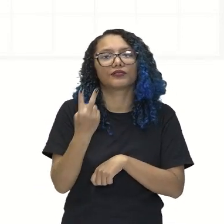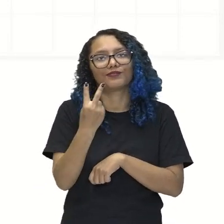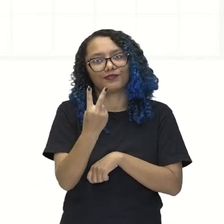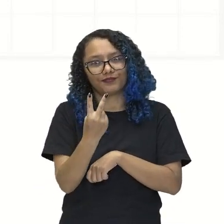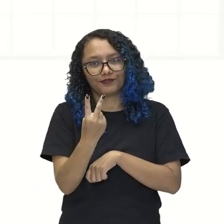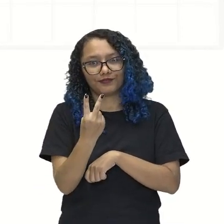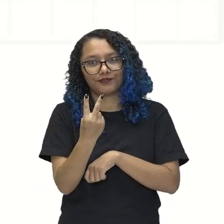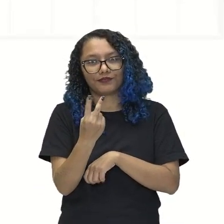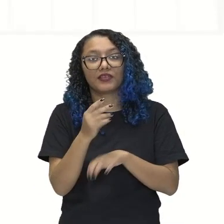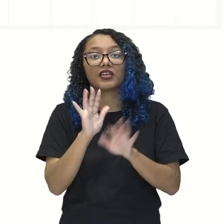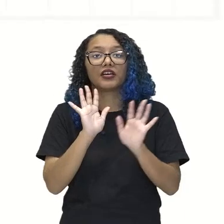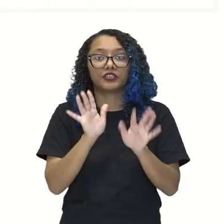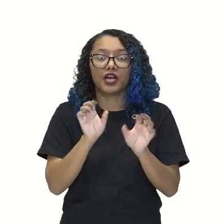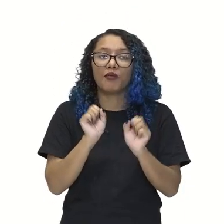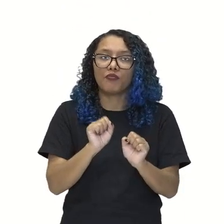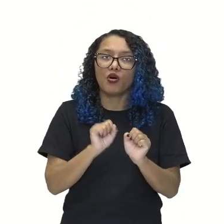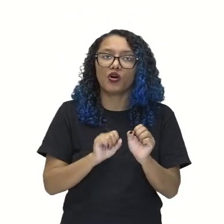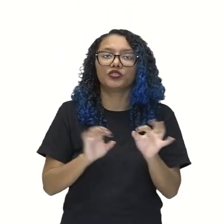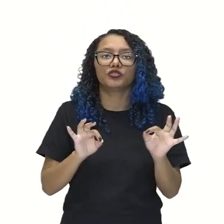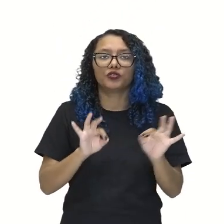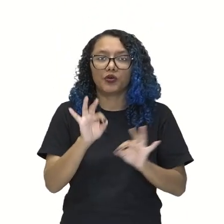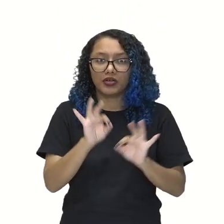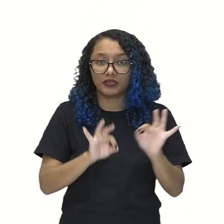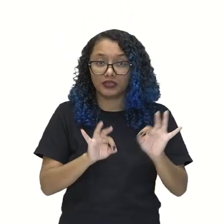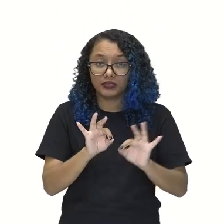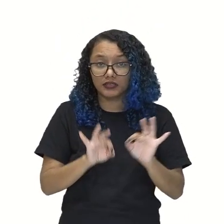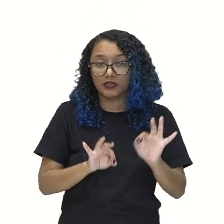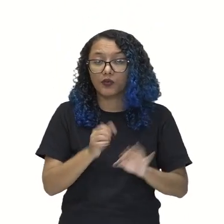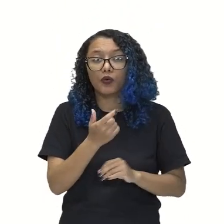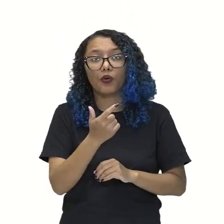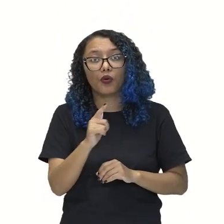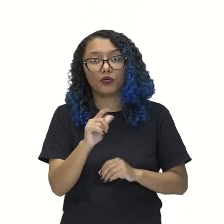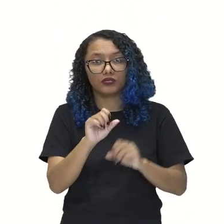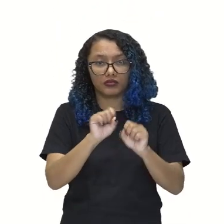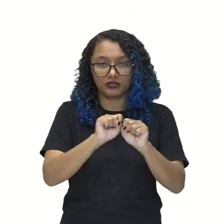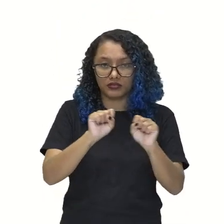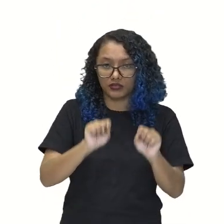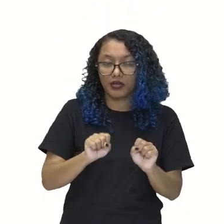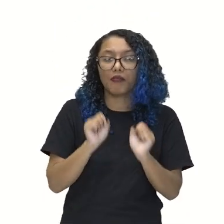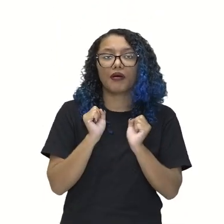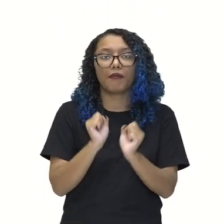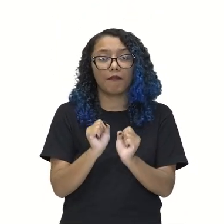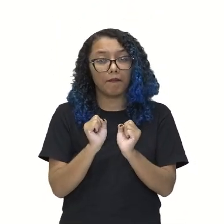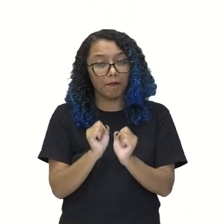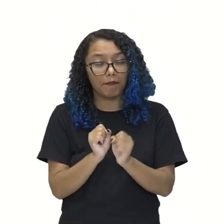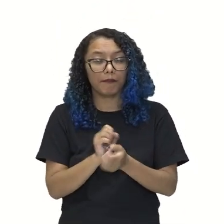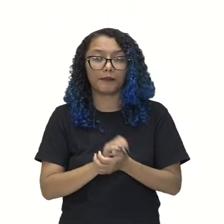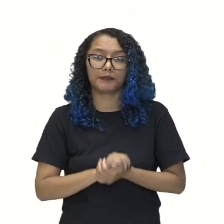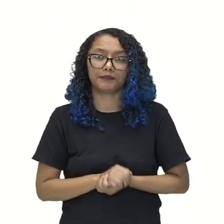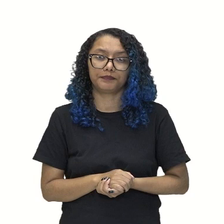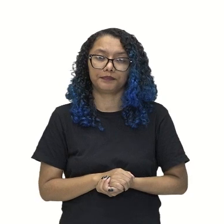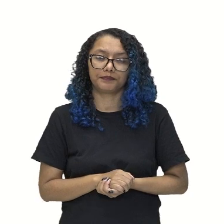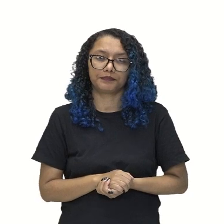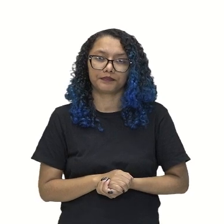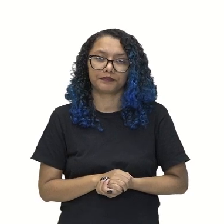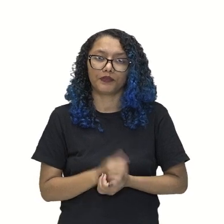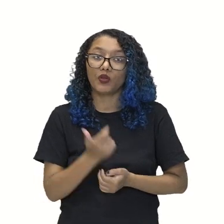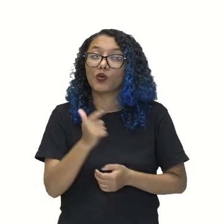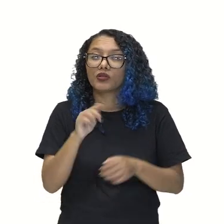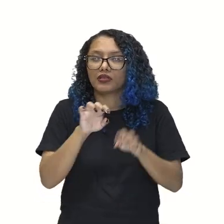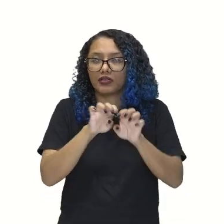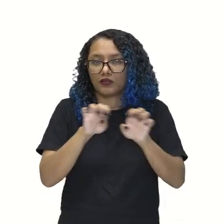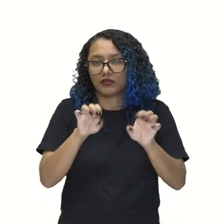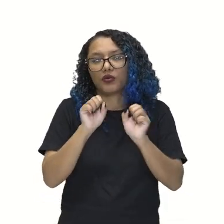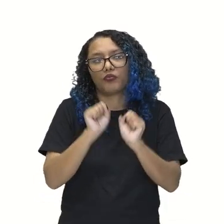fazer uma outra modelagem, né? Qual é a outra modelagem que eu vou fazer? A modelagem que eu vou fazer vai